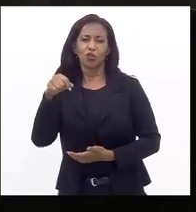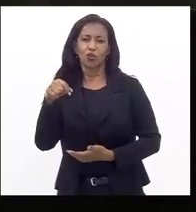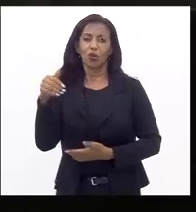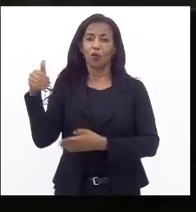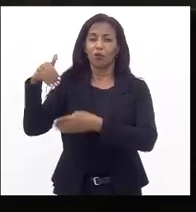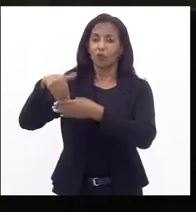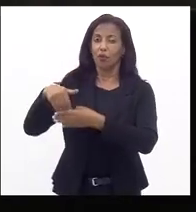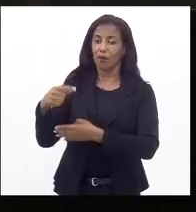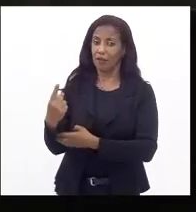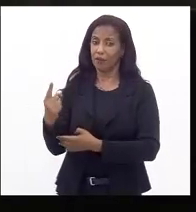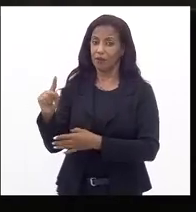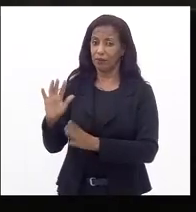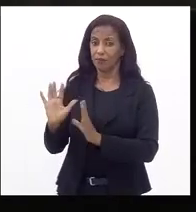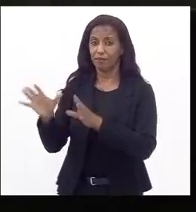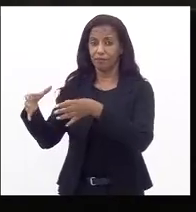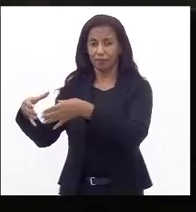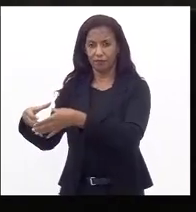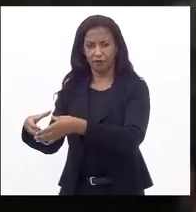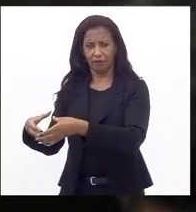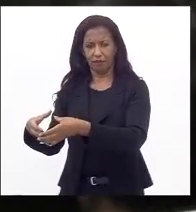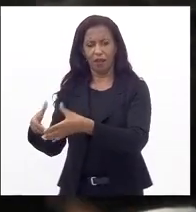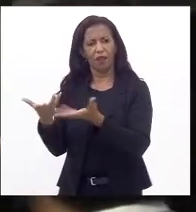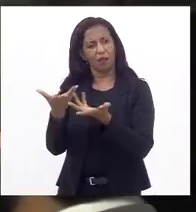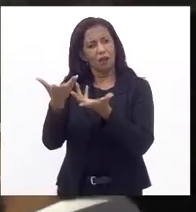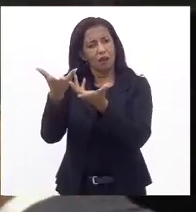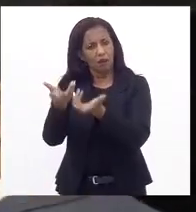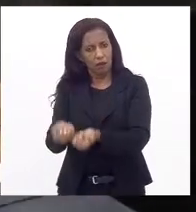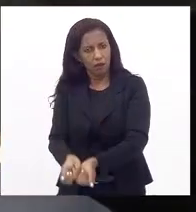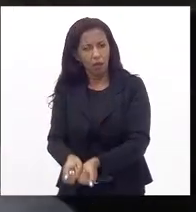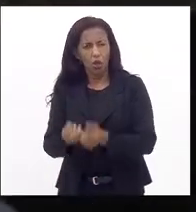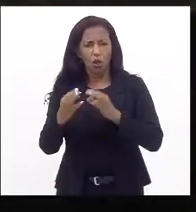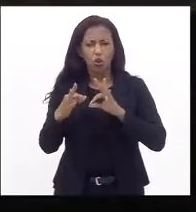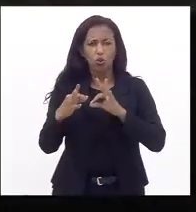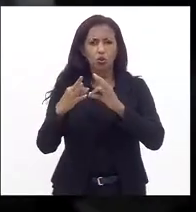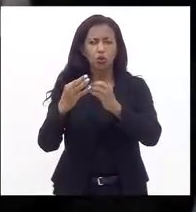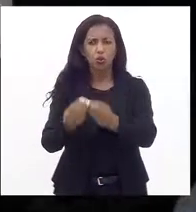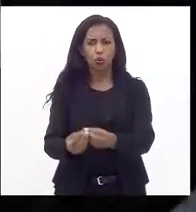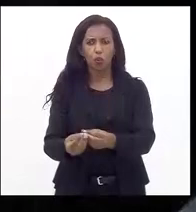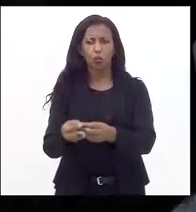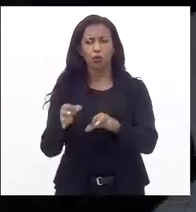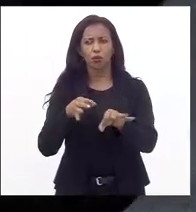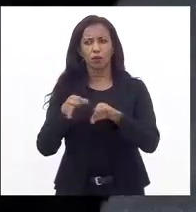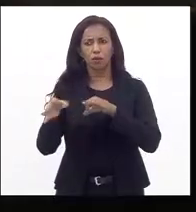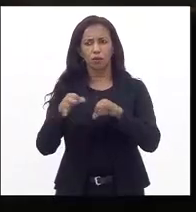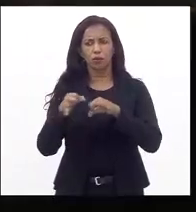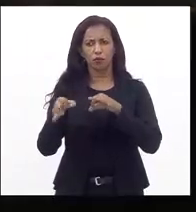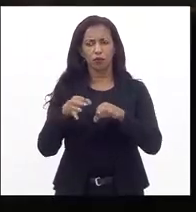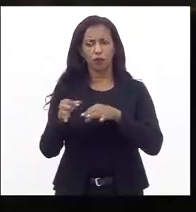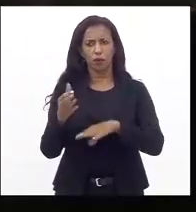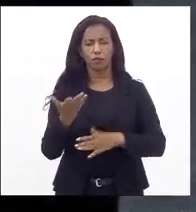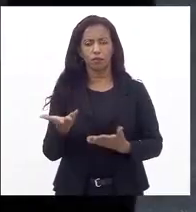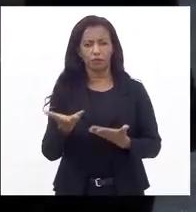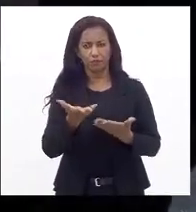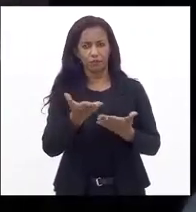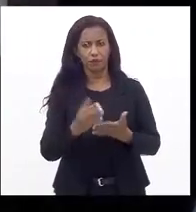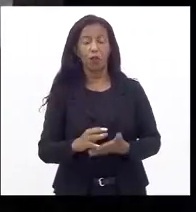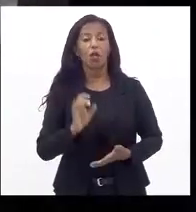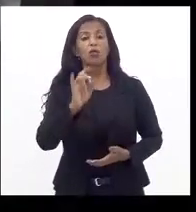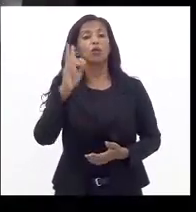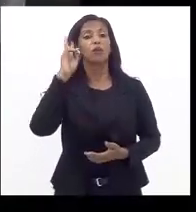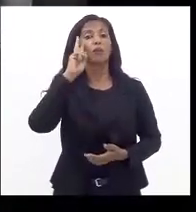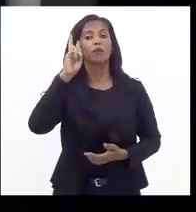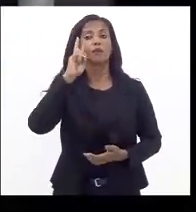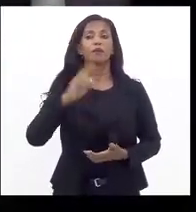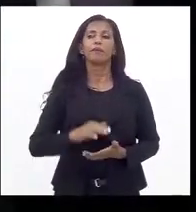em votar não Oi tá com Lia todas deputado mas por favor é só para